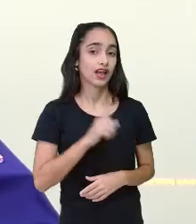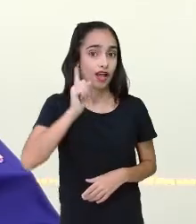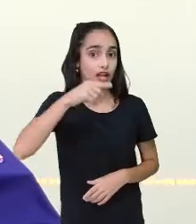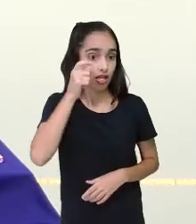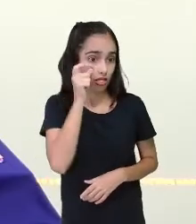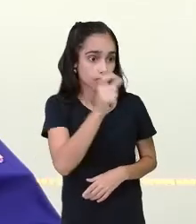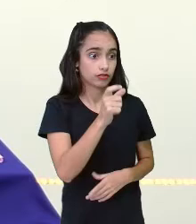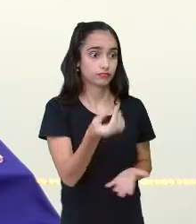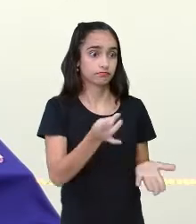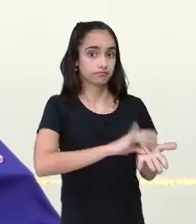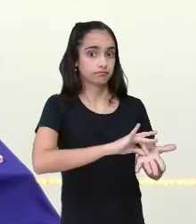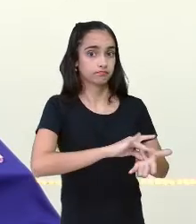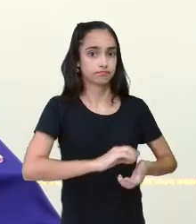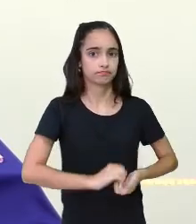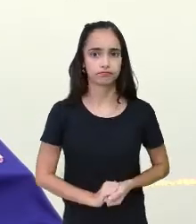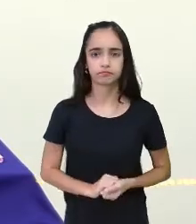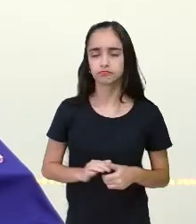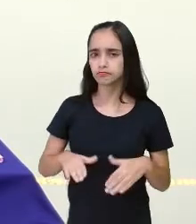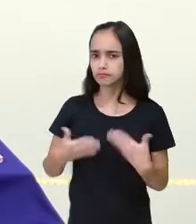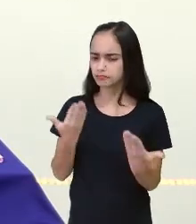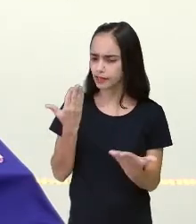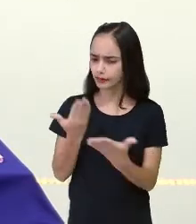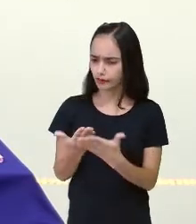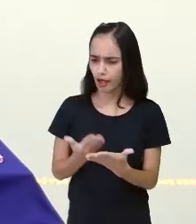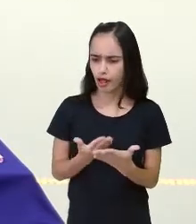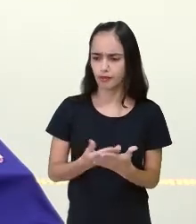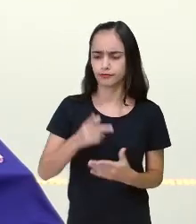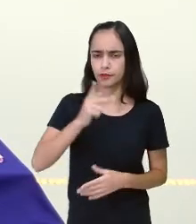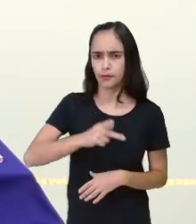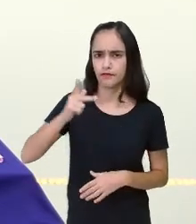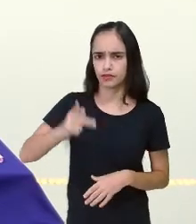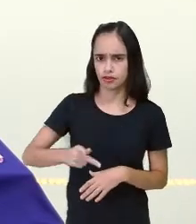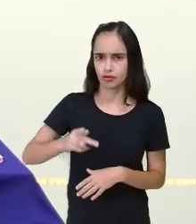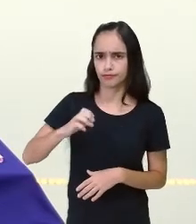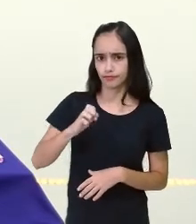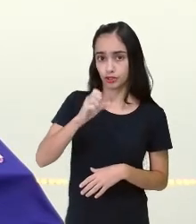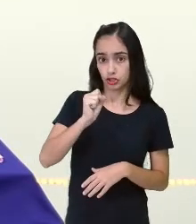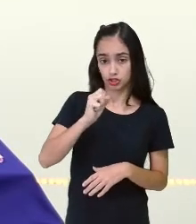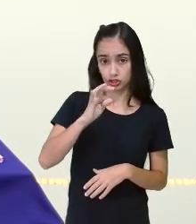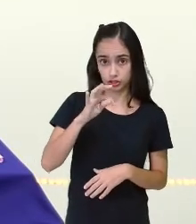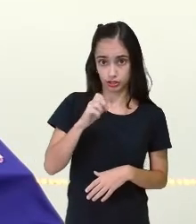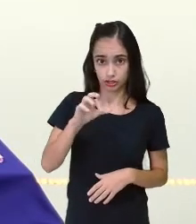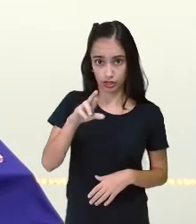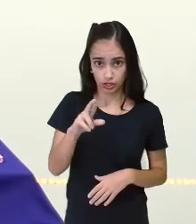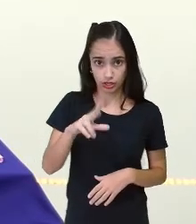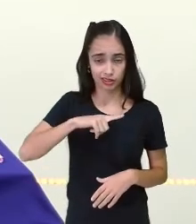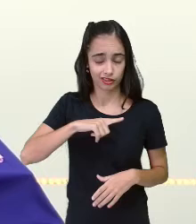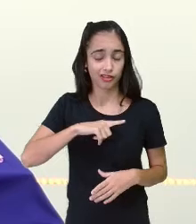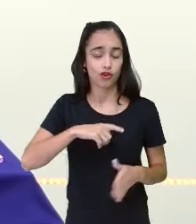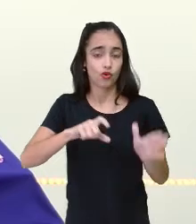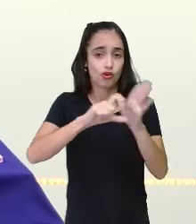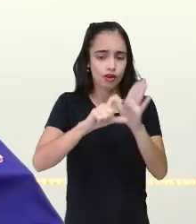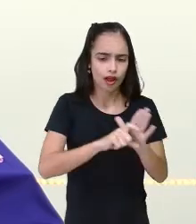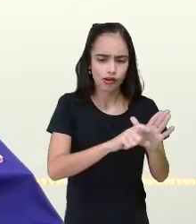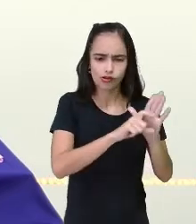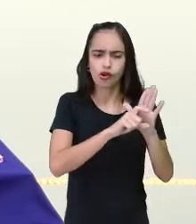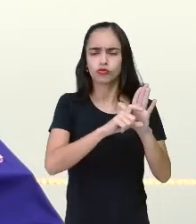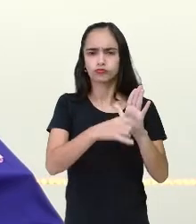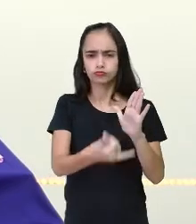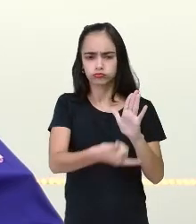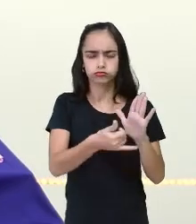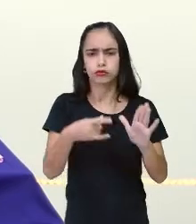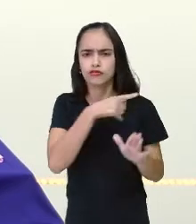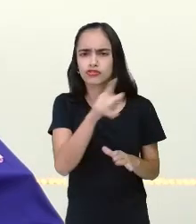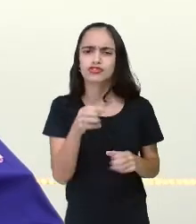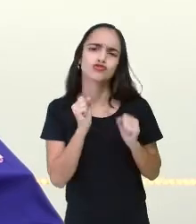na aula da professora Esté ficou lá o tempo todo o QR Code, aí vocês podem ali acessar ali a Árvore de Livros e ter acesso ali e ver os